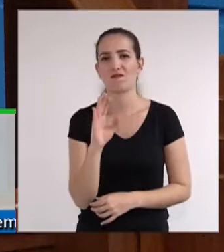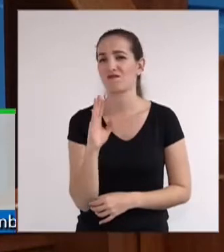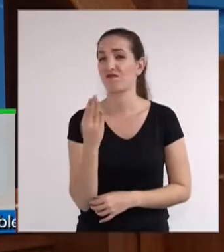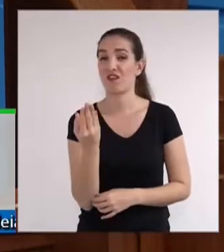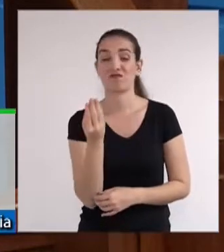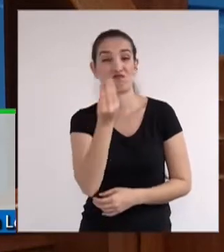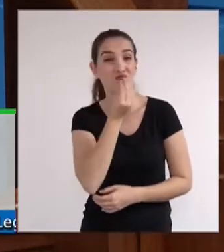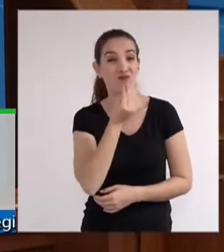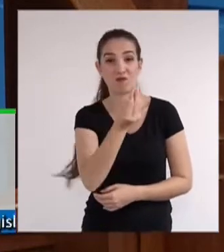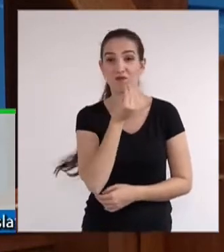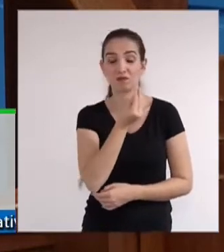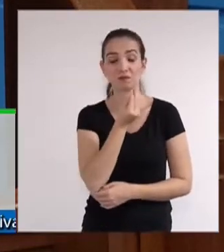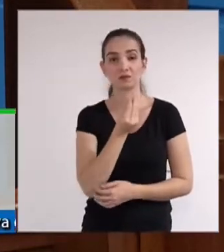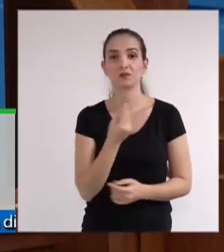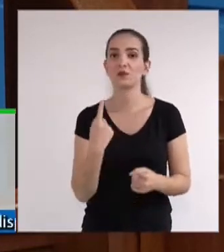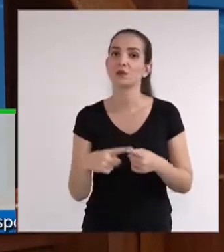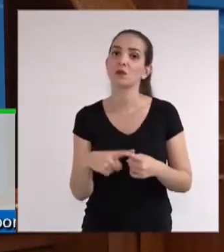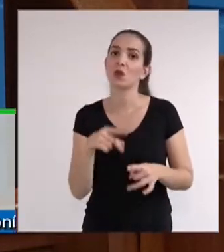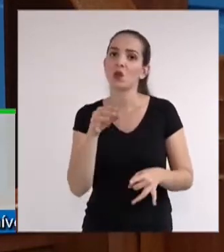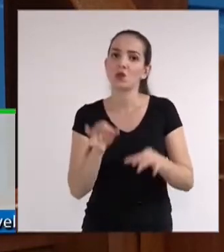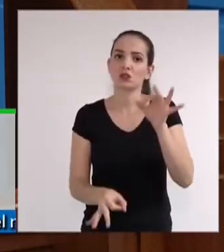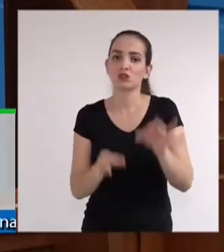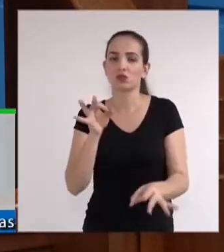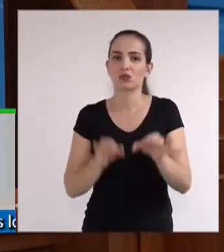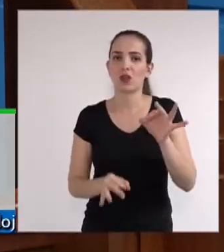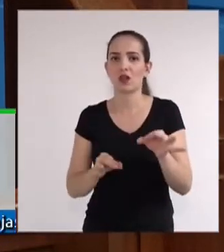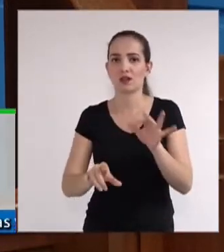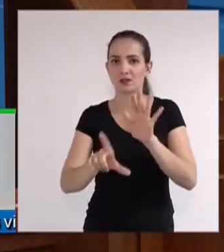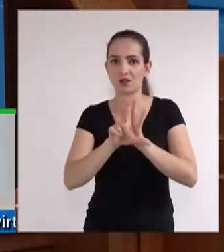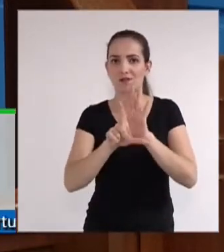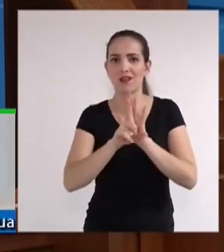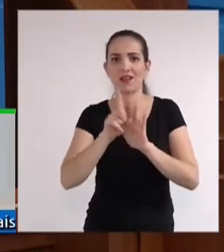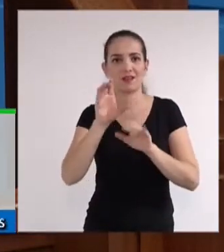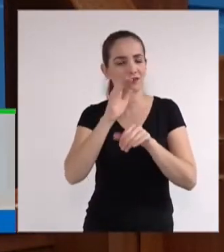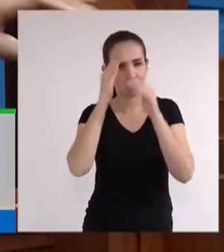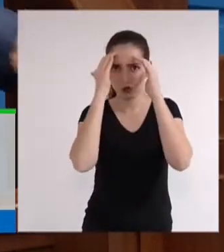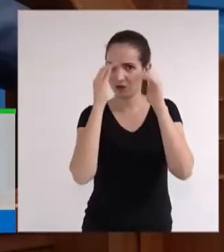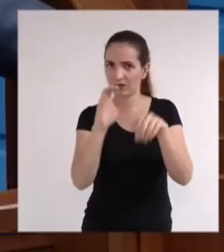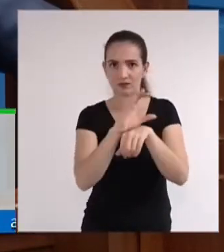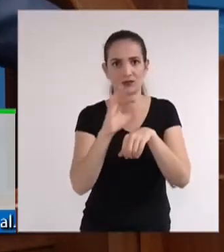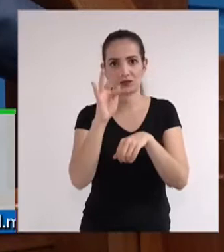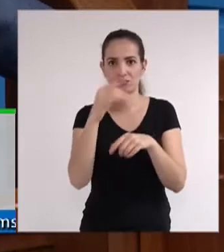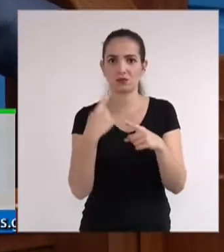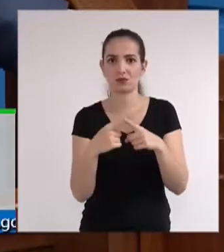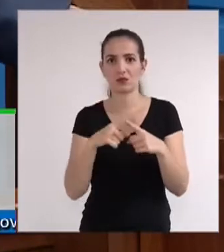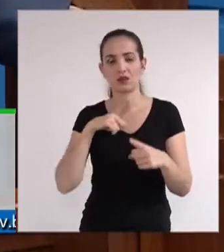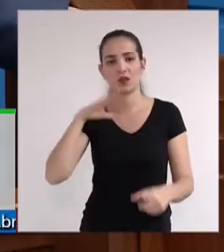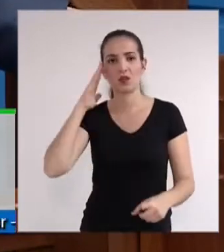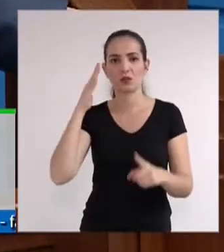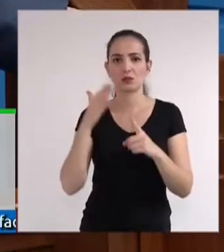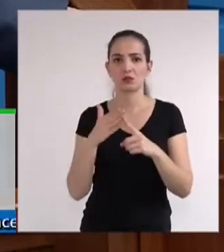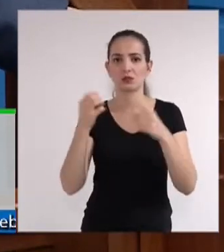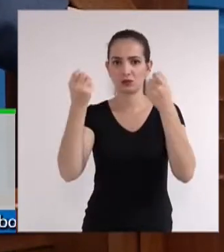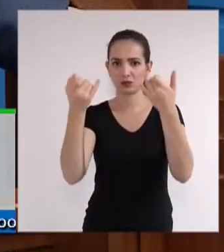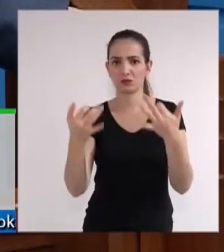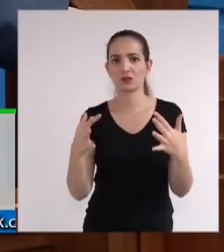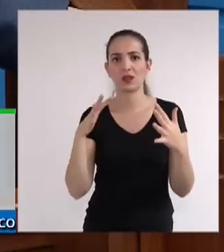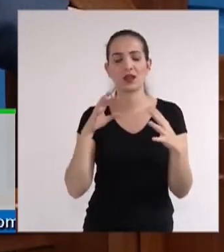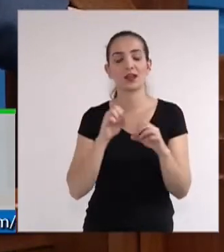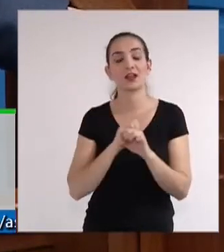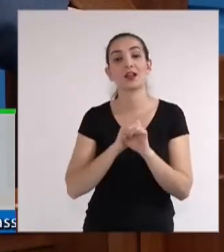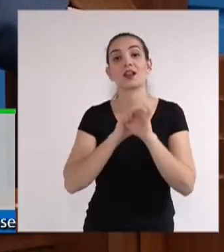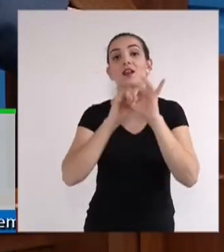ridículo para julgar inconstitucional uma lei que tem unicamente o propósito de garantir a transparência do